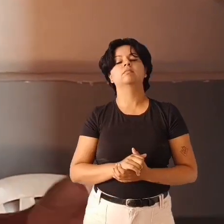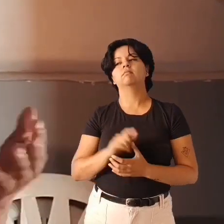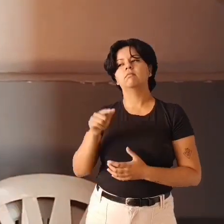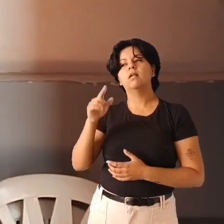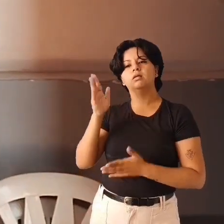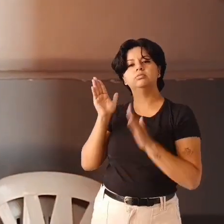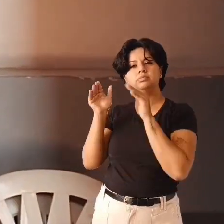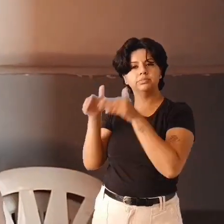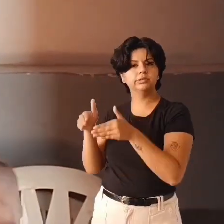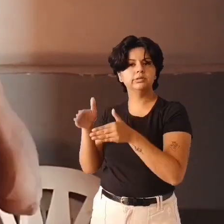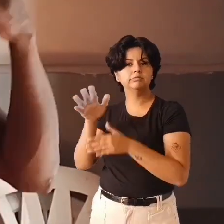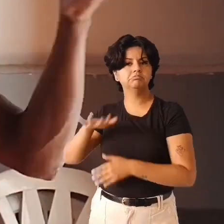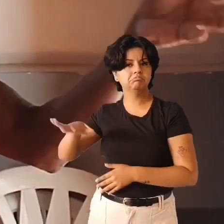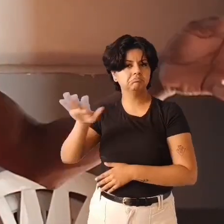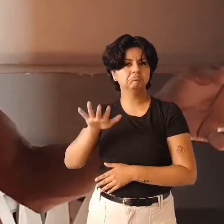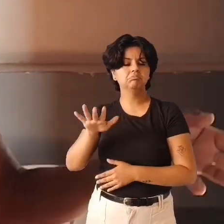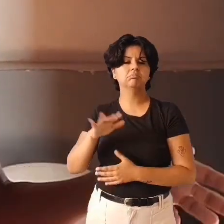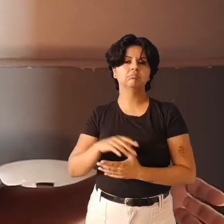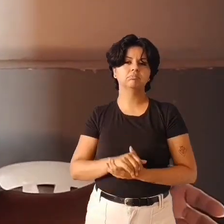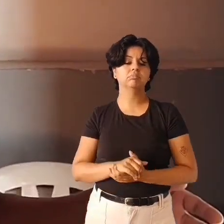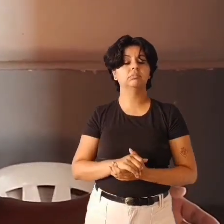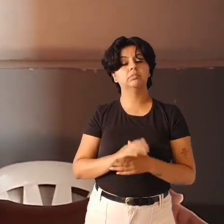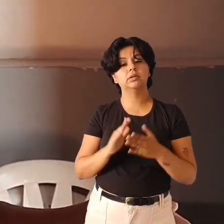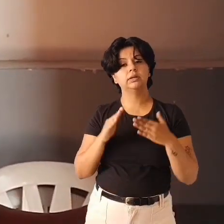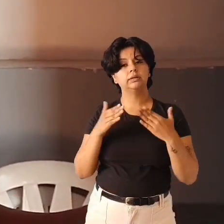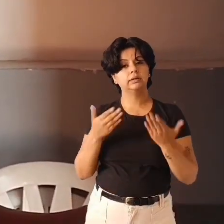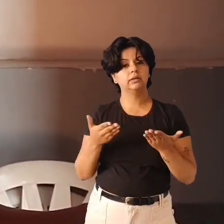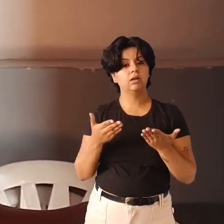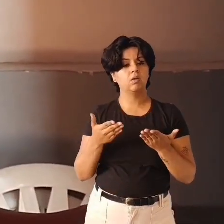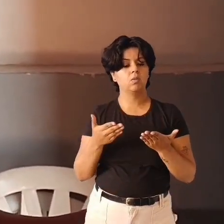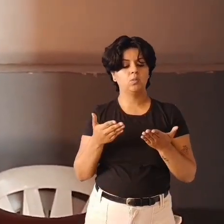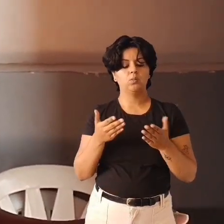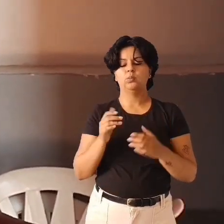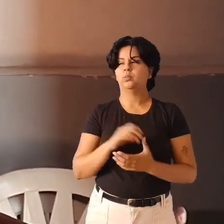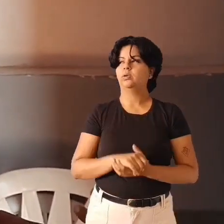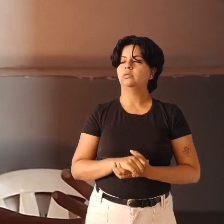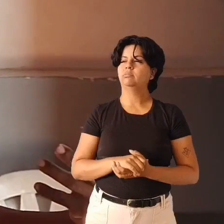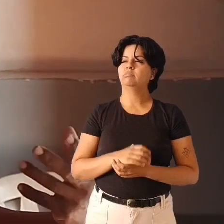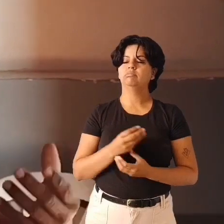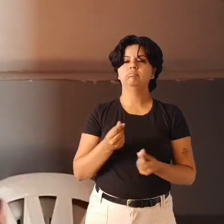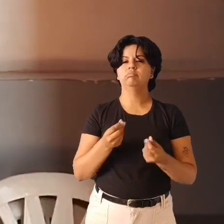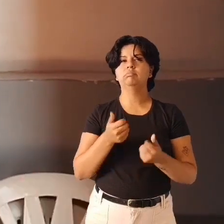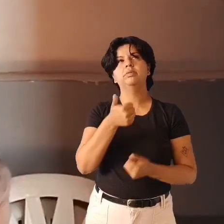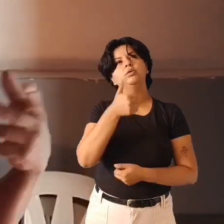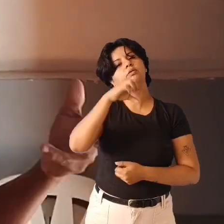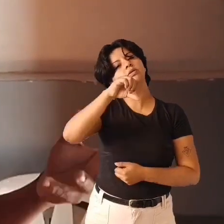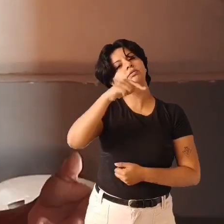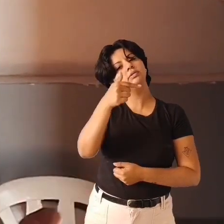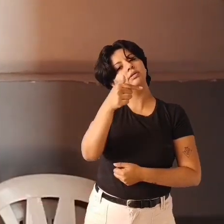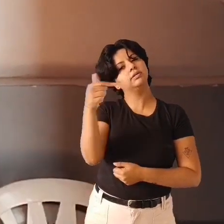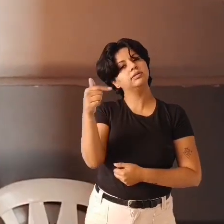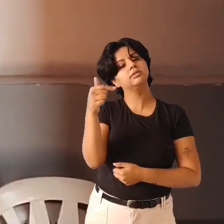retrata as batalhas entre mouros e cristãos travadas no continente negro. Então, a partir de